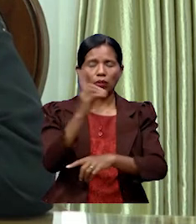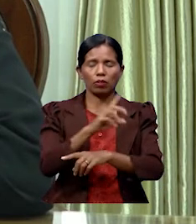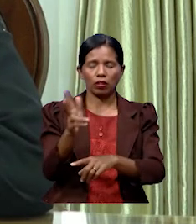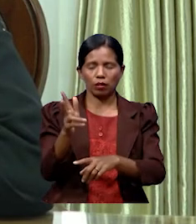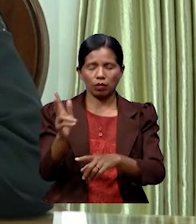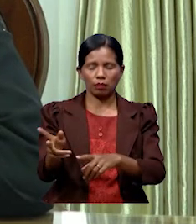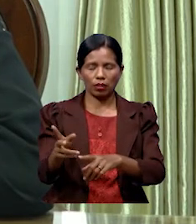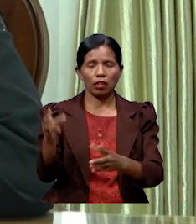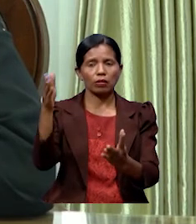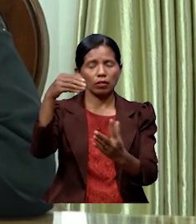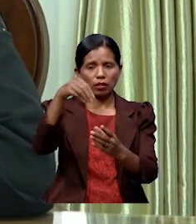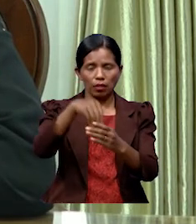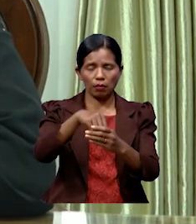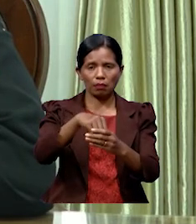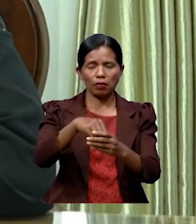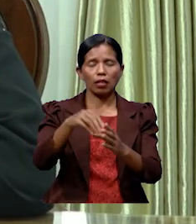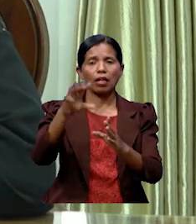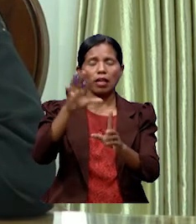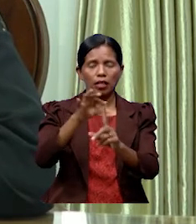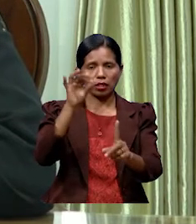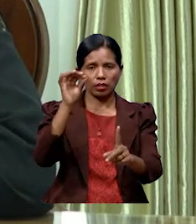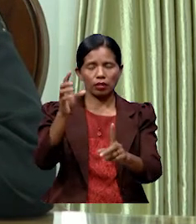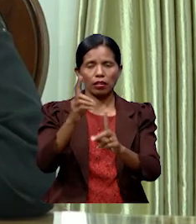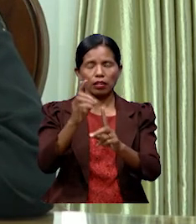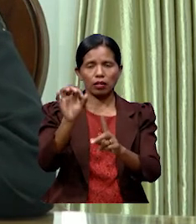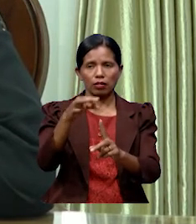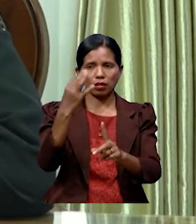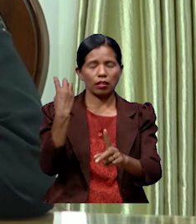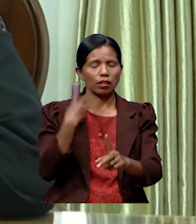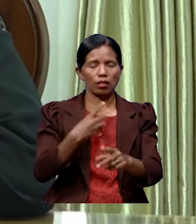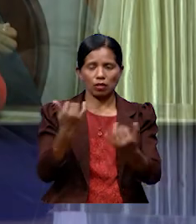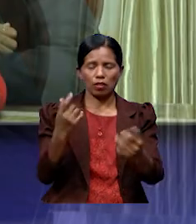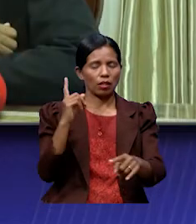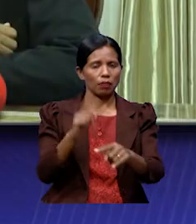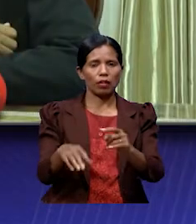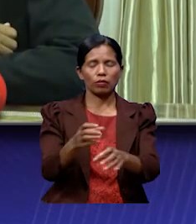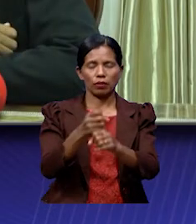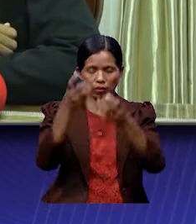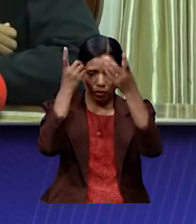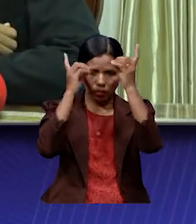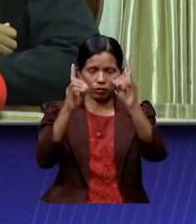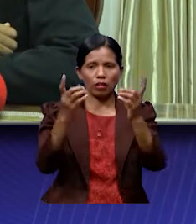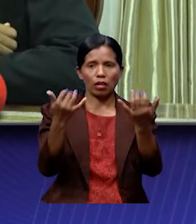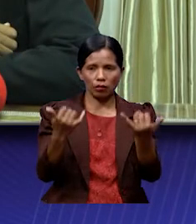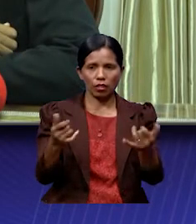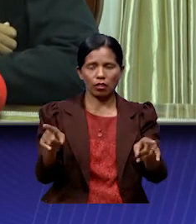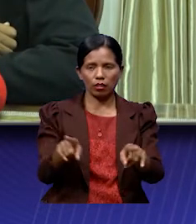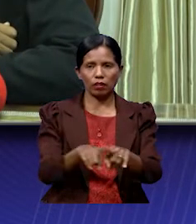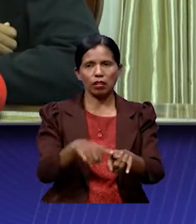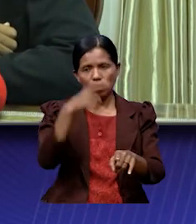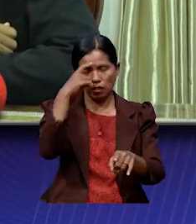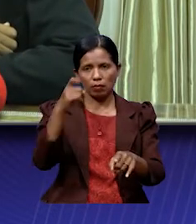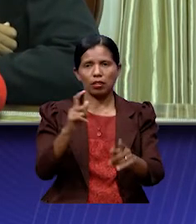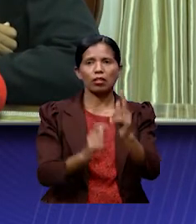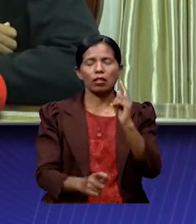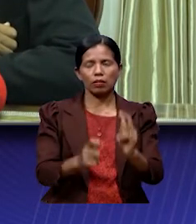ia dia 19 de março. Nepek itu harus label fotiona, disiang sirakan sana, disiang sirakan sana. Tambah nama kat tribunal aku